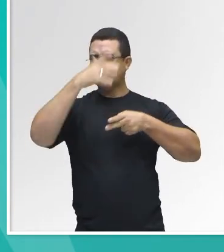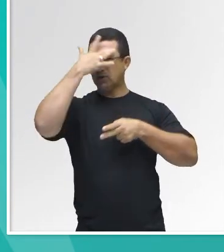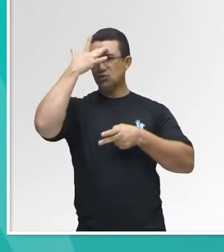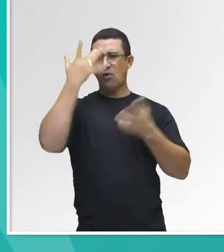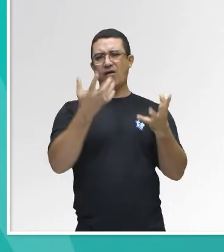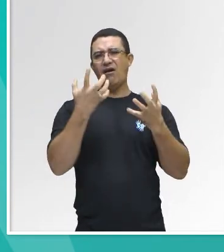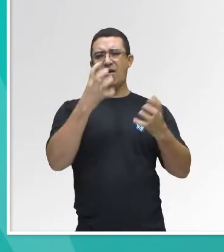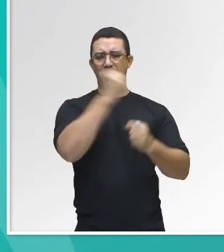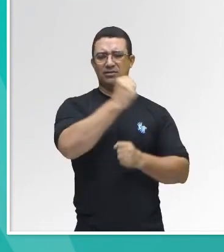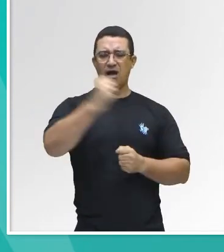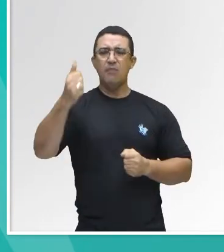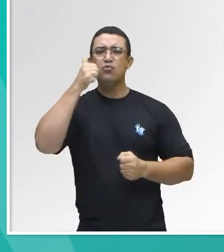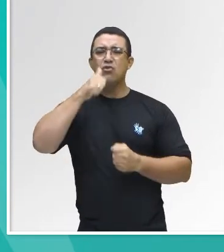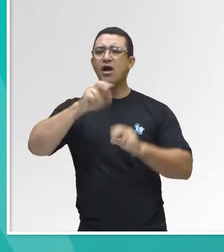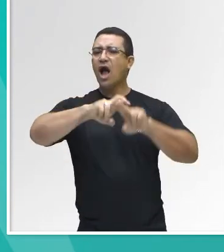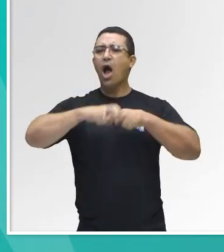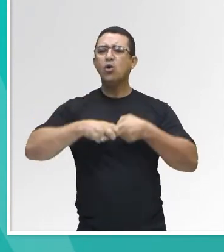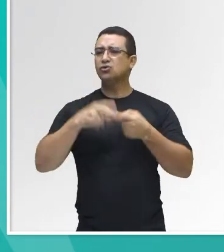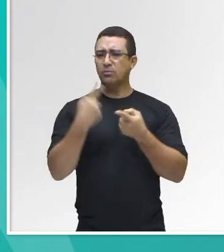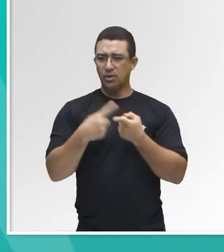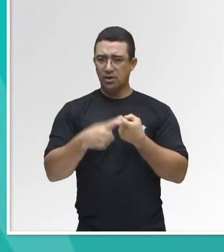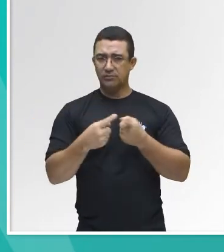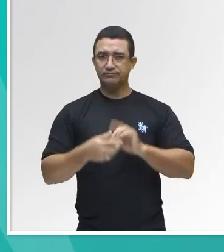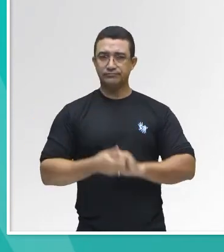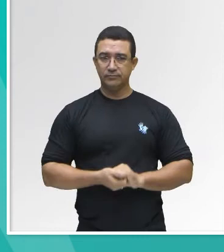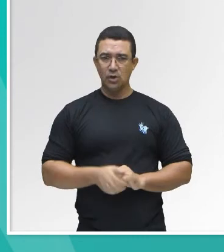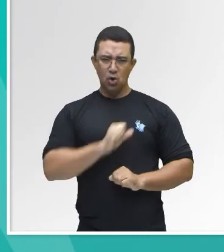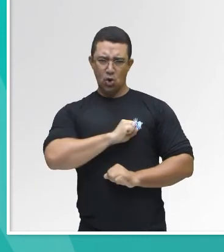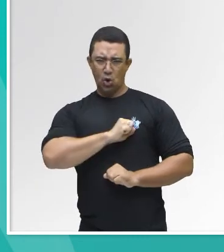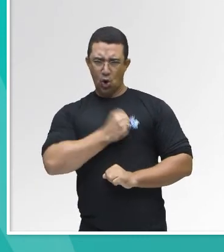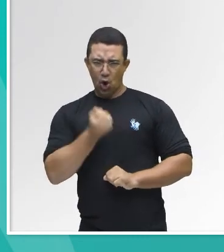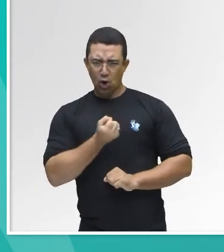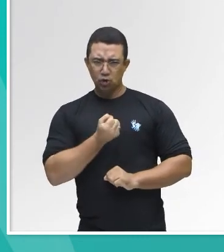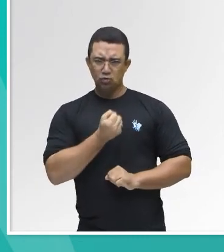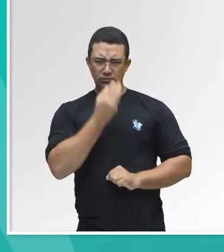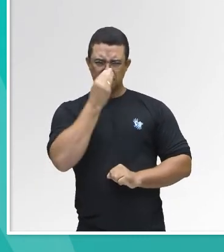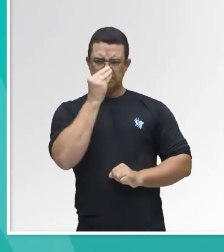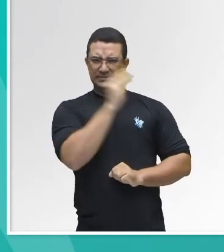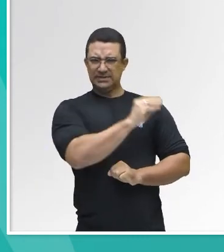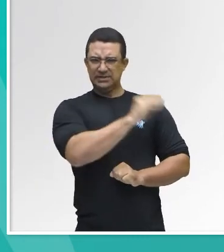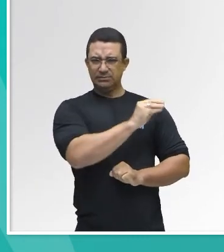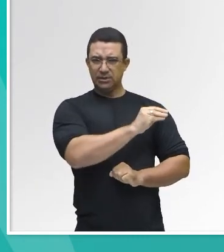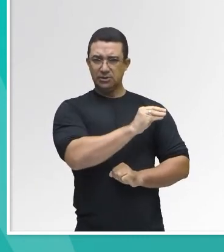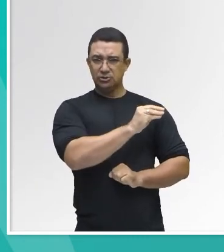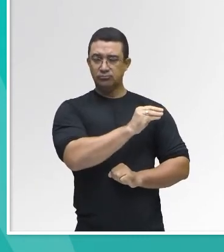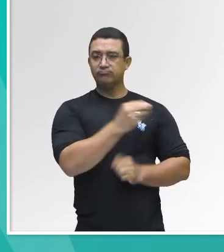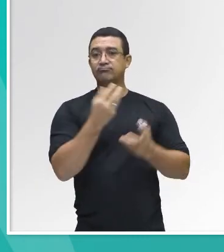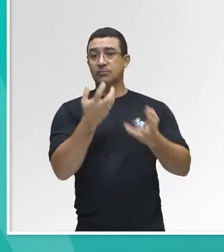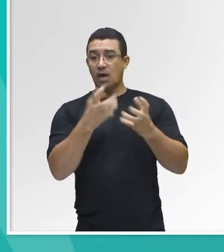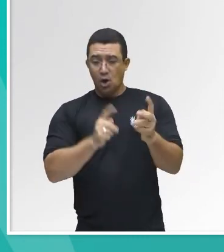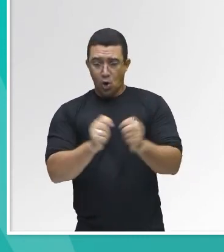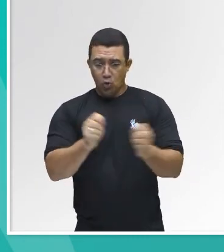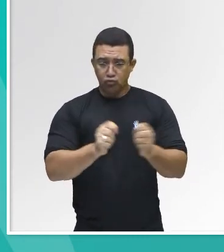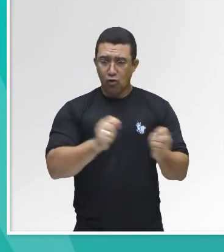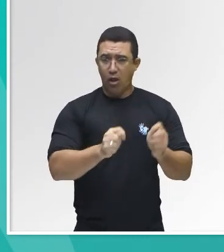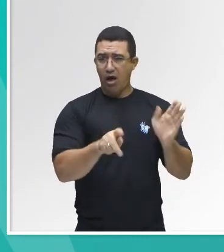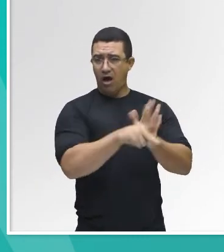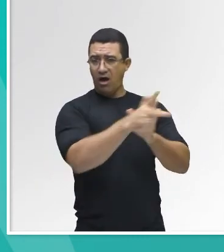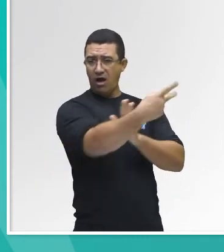né? Aí ele coloca aqui, ódio e desprezo, buscando controlar a vontade da